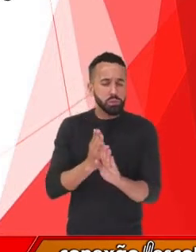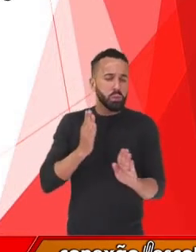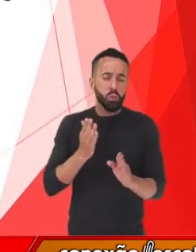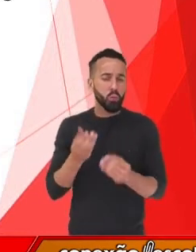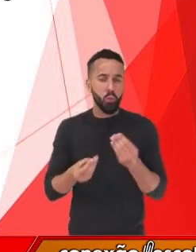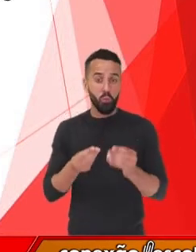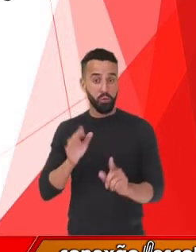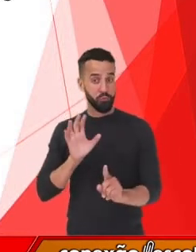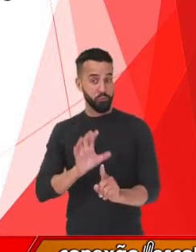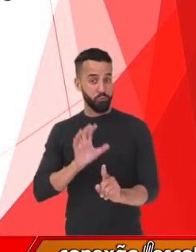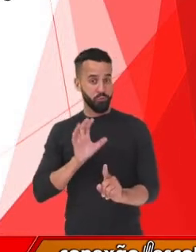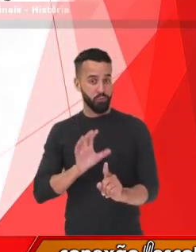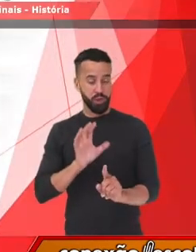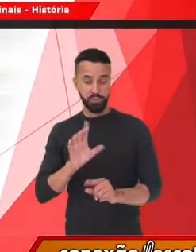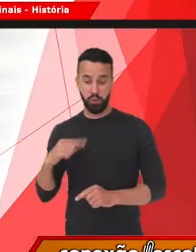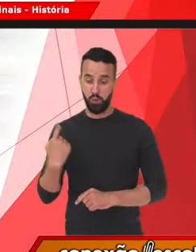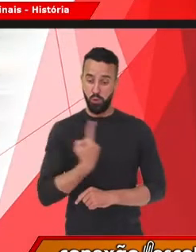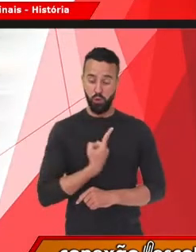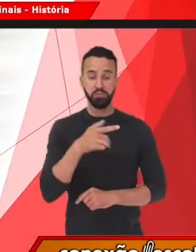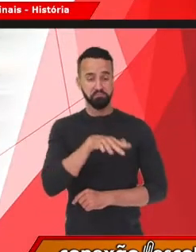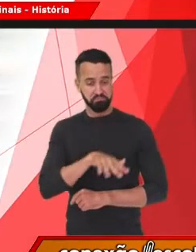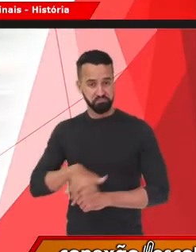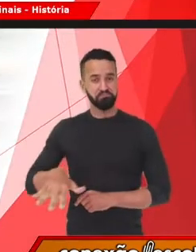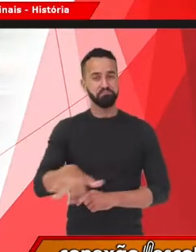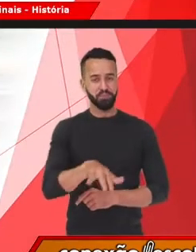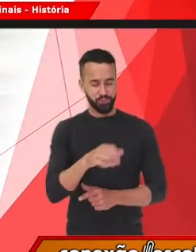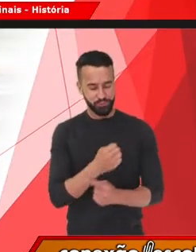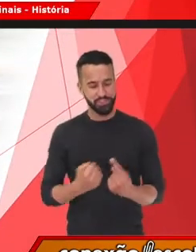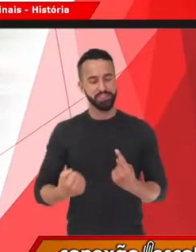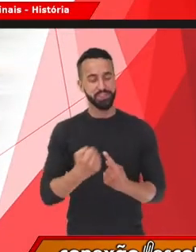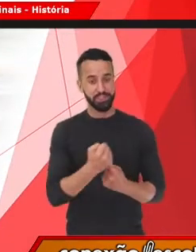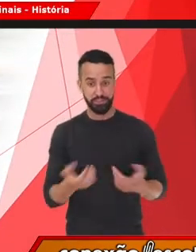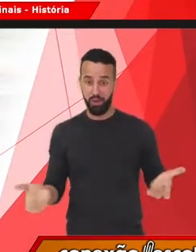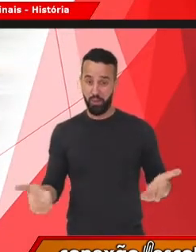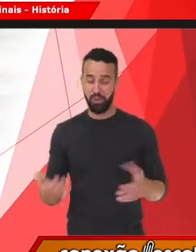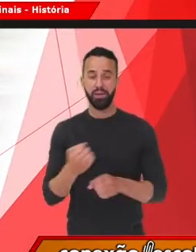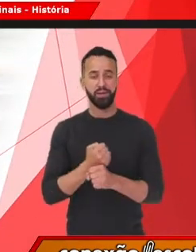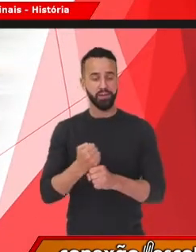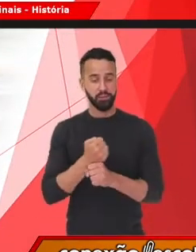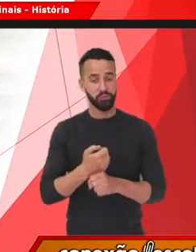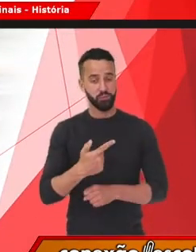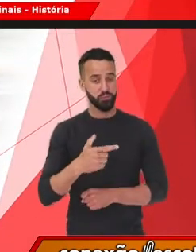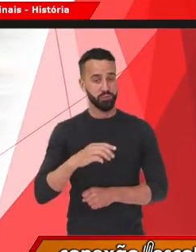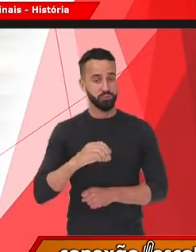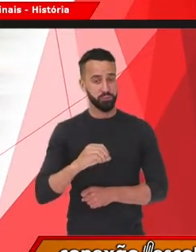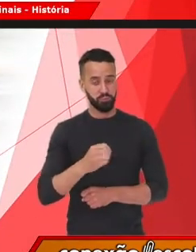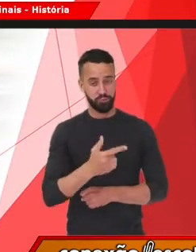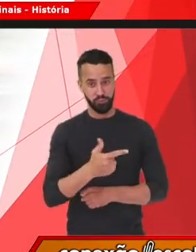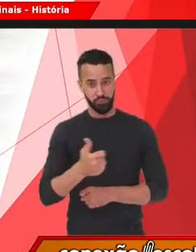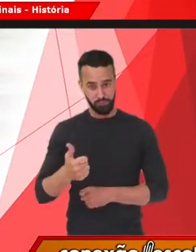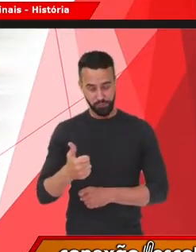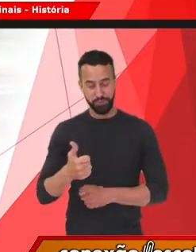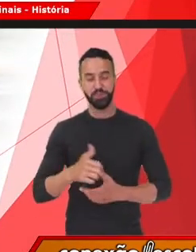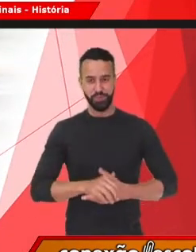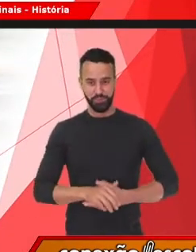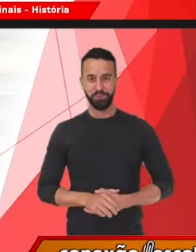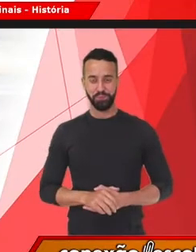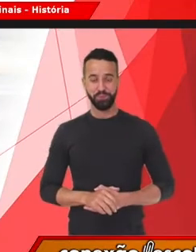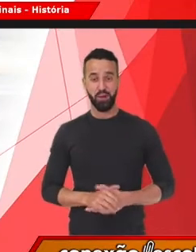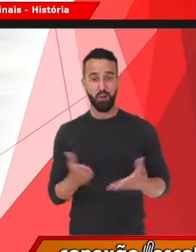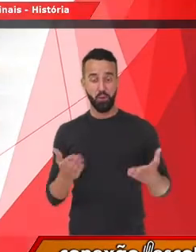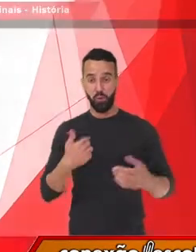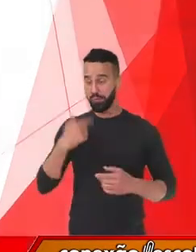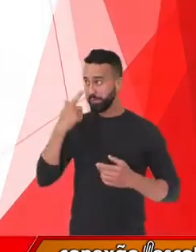sua influência em nossa sociedade dos anos 2021. Eu trouxe